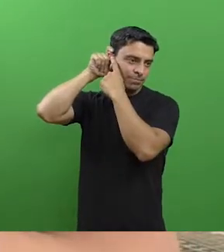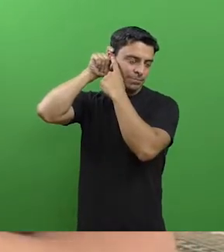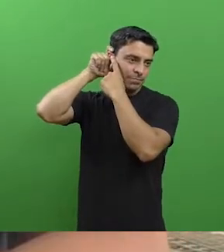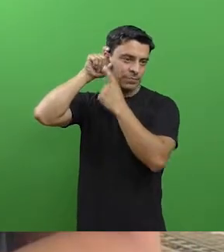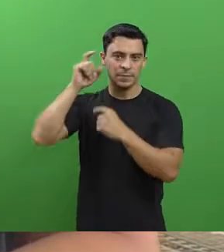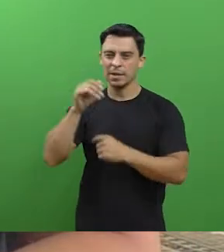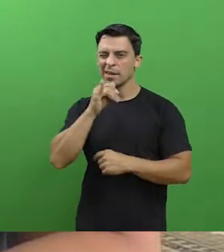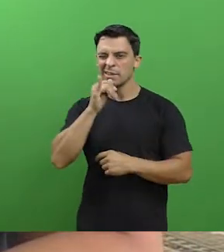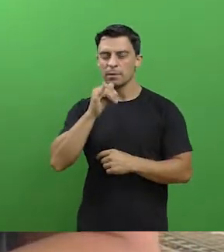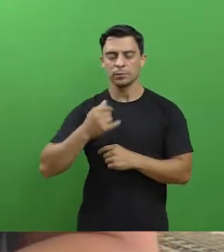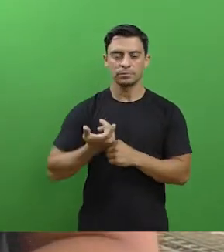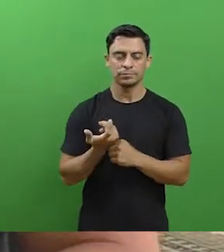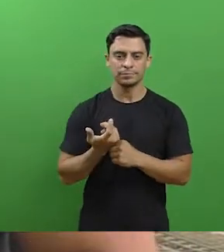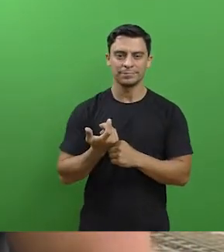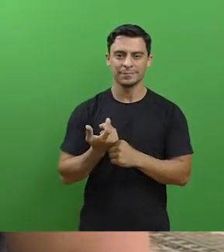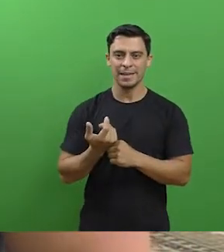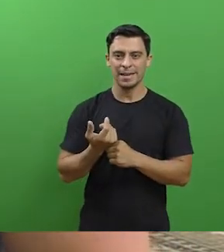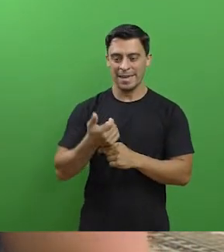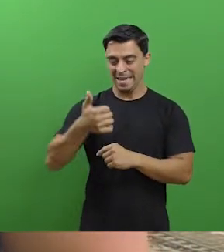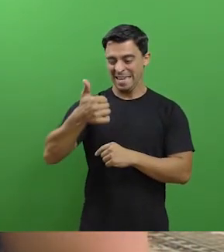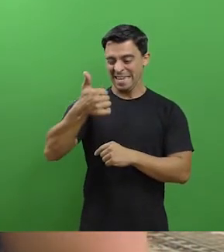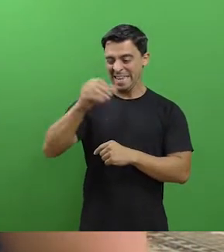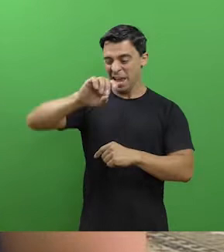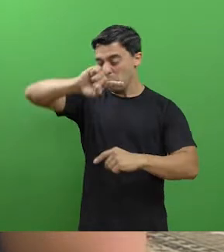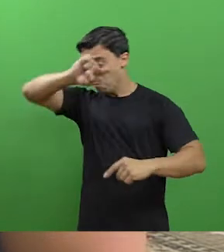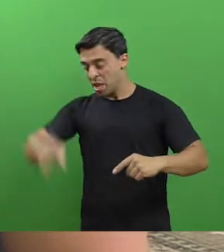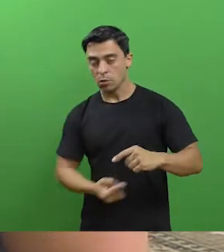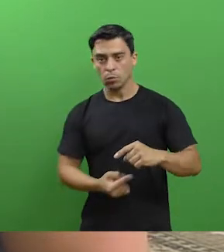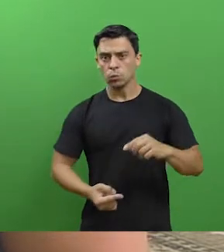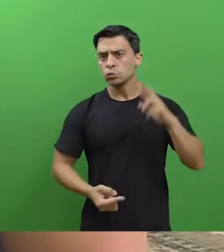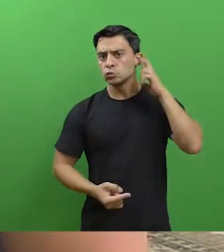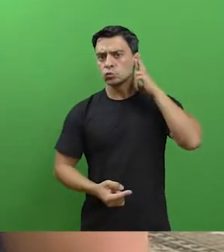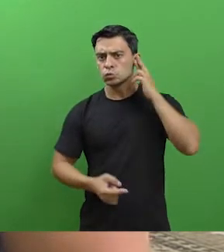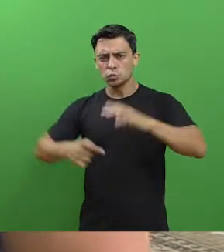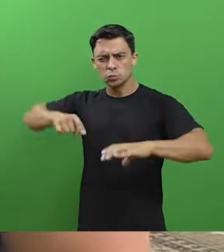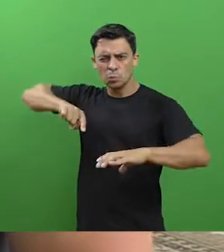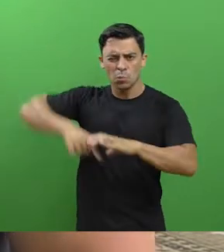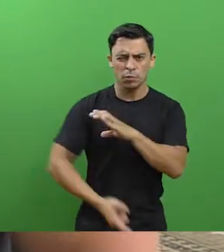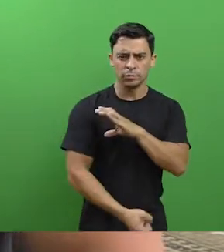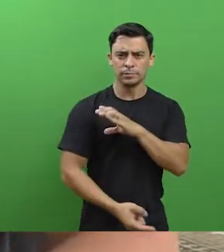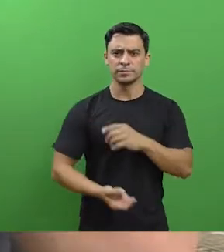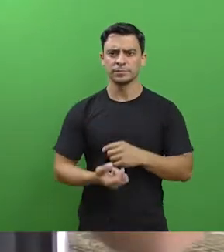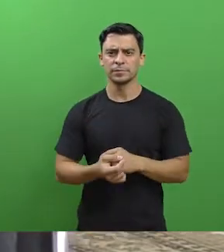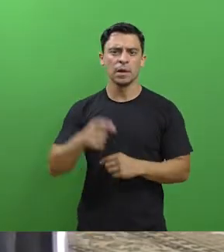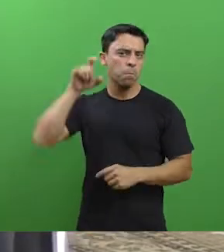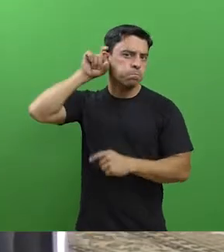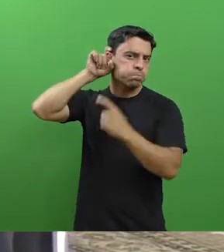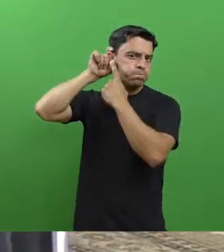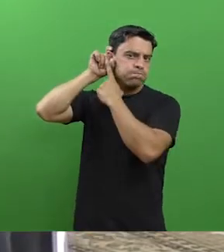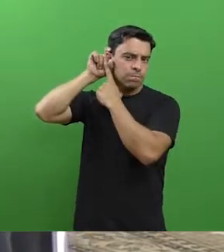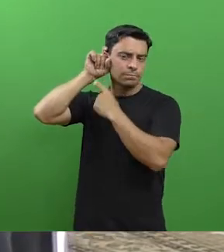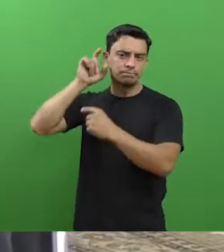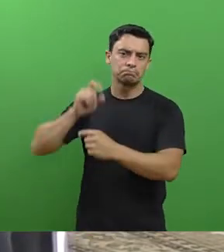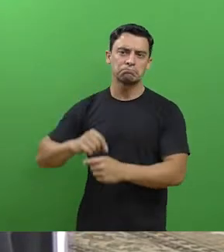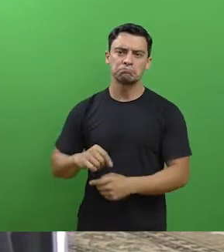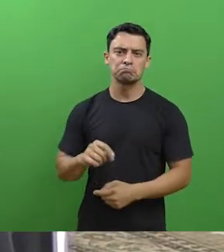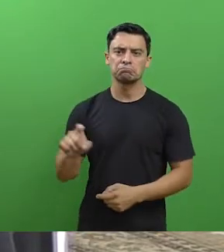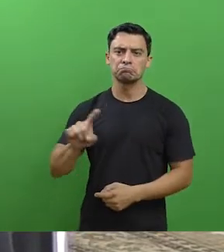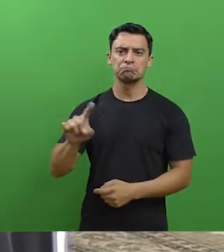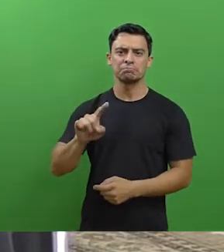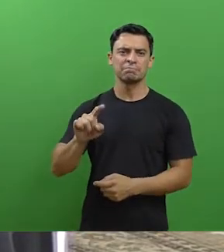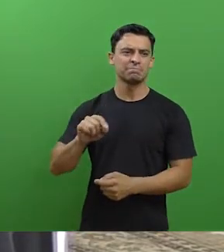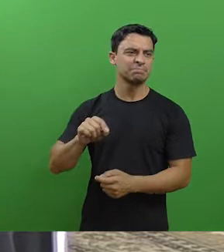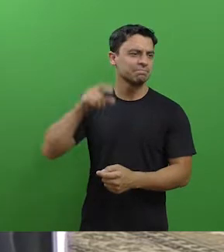surdos profundos, o aparelho auditivo não vai adiantar. Tem também um ouvido, né,